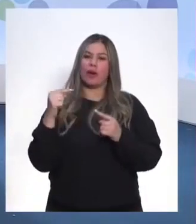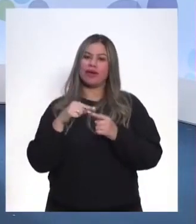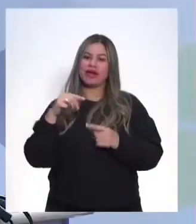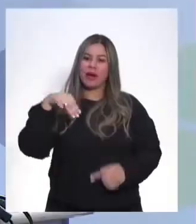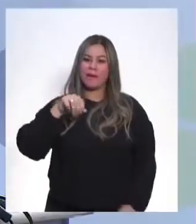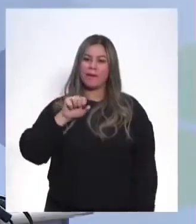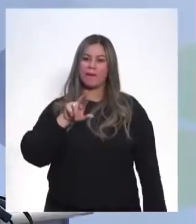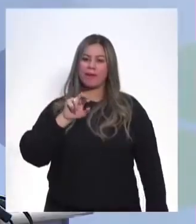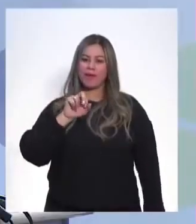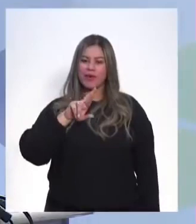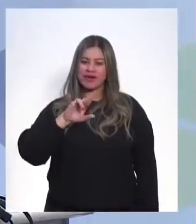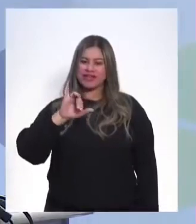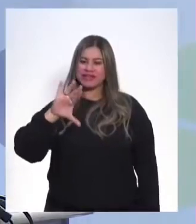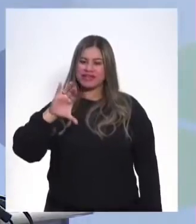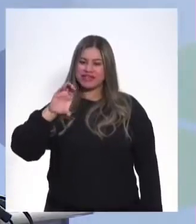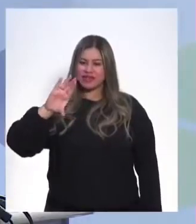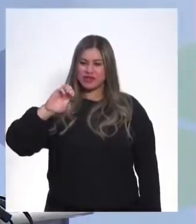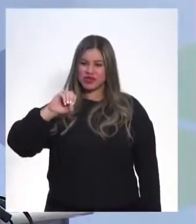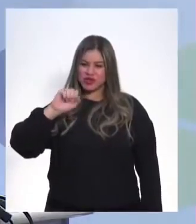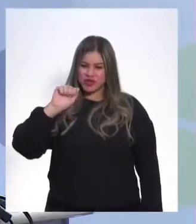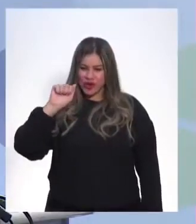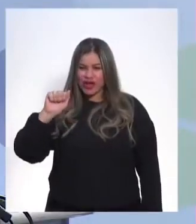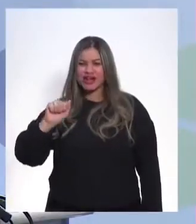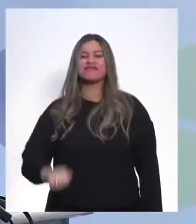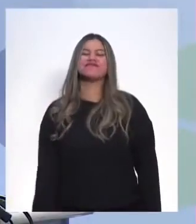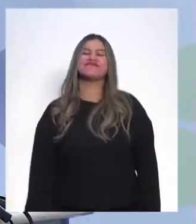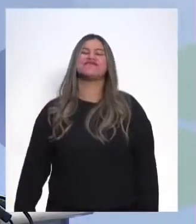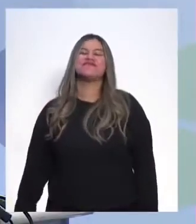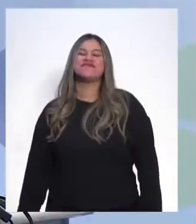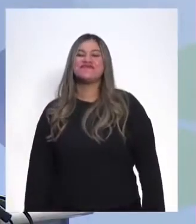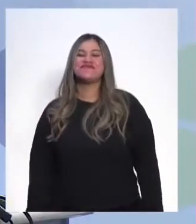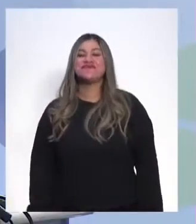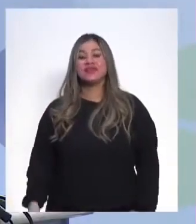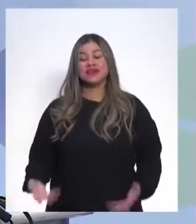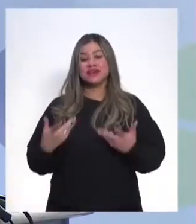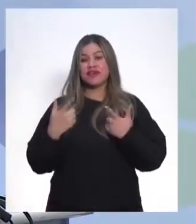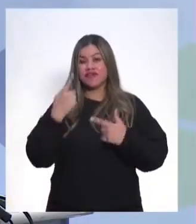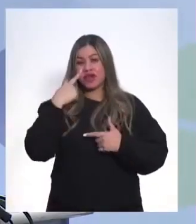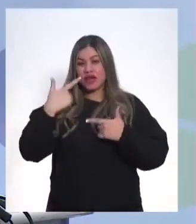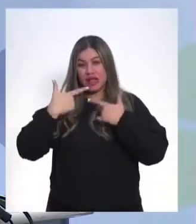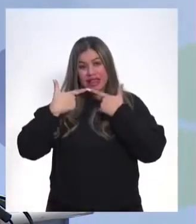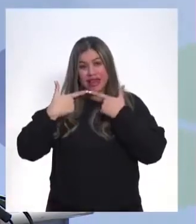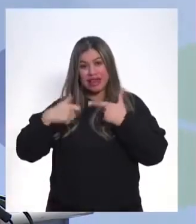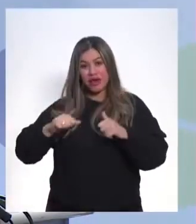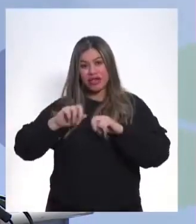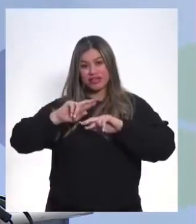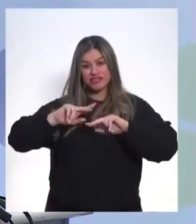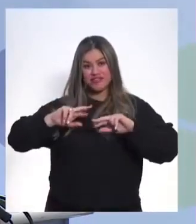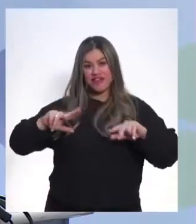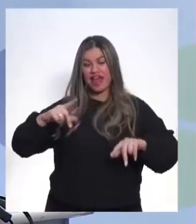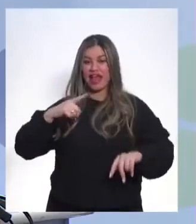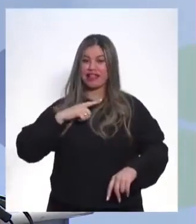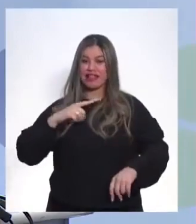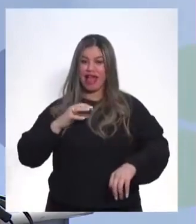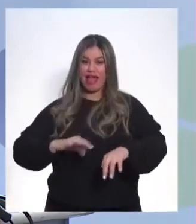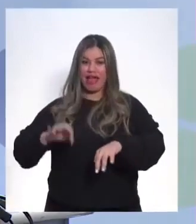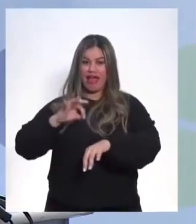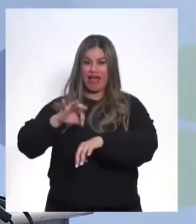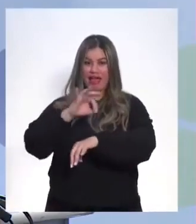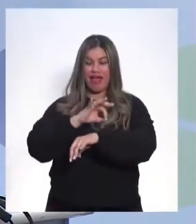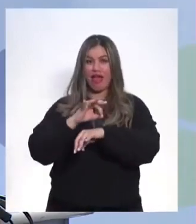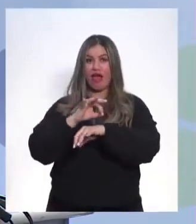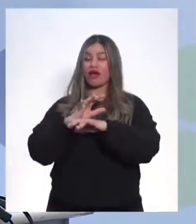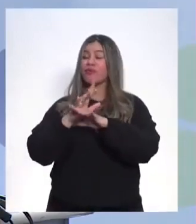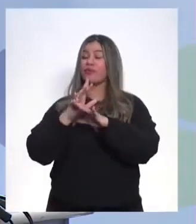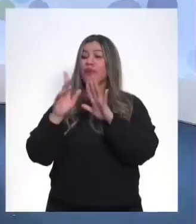da muriçoca. Tem. Aí é o seguinte, que tipo de variação linguística é possível observar neste poema, Meu Povo